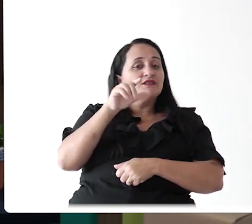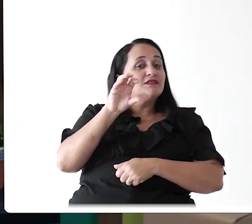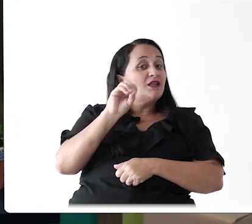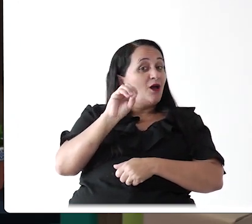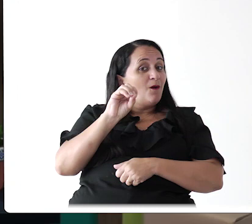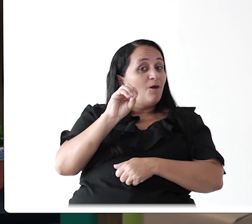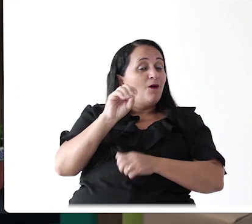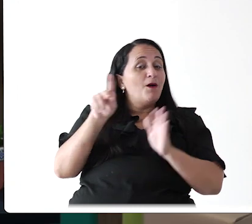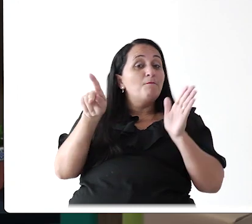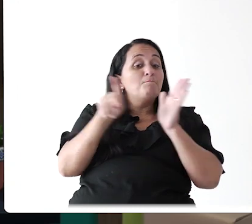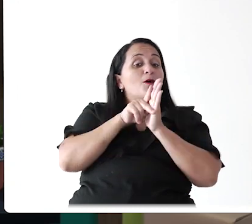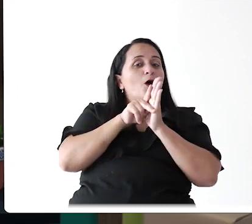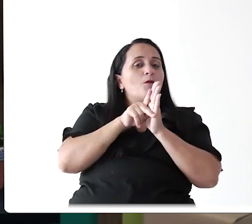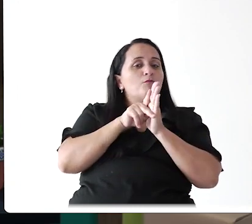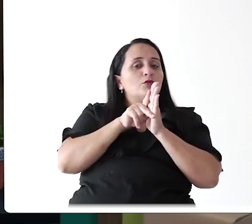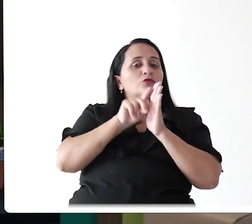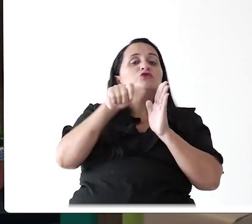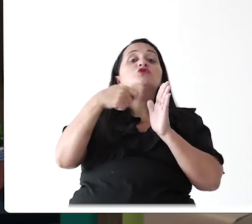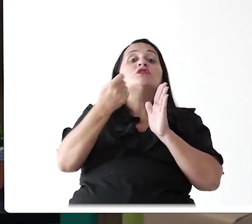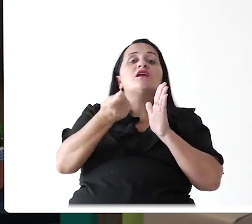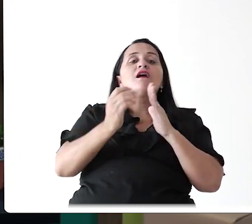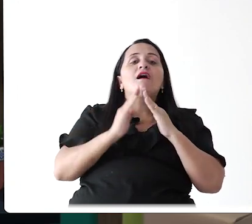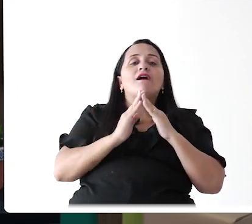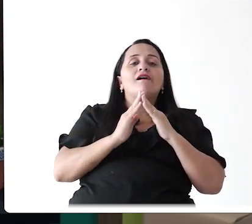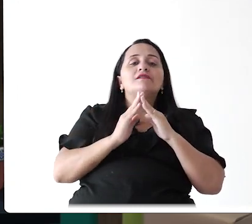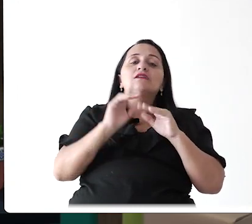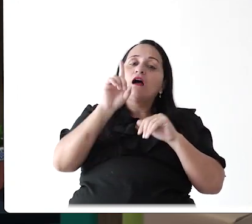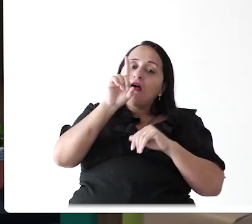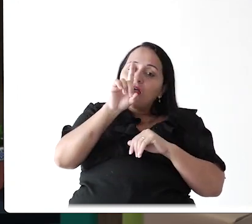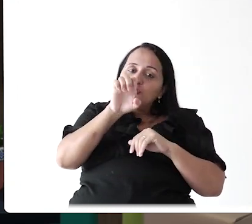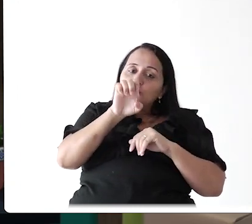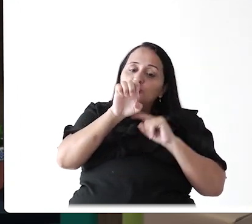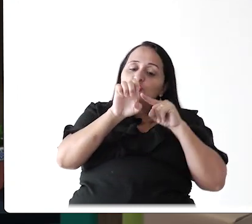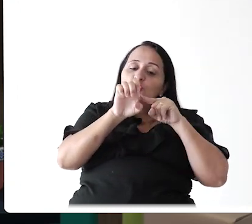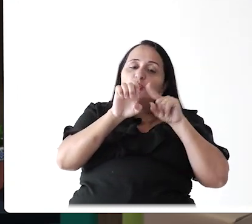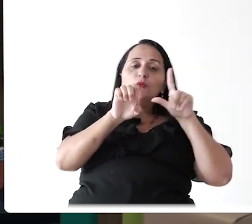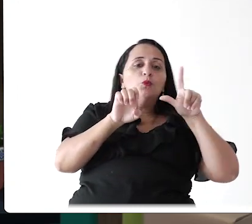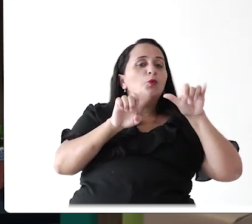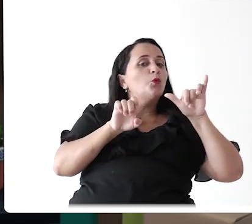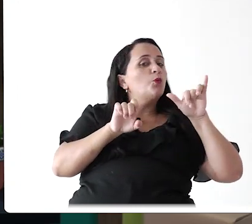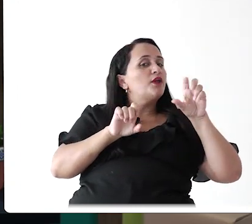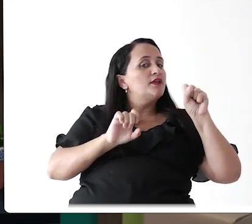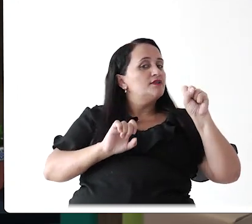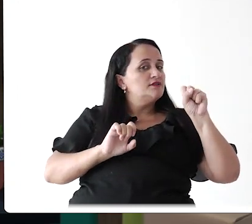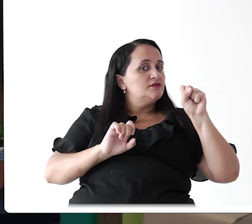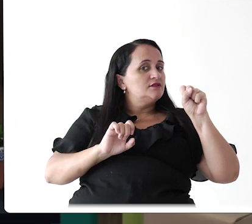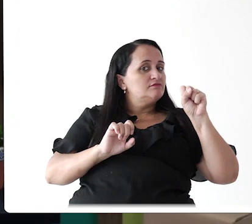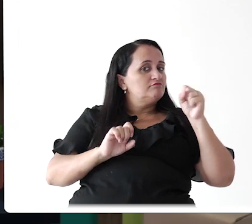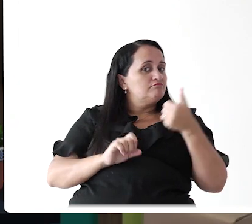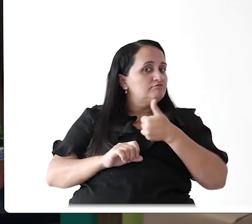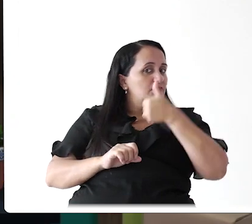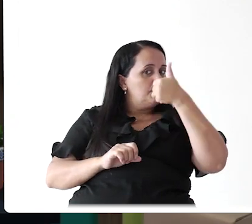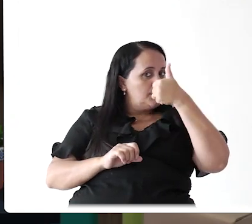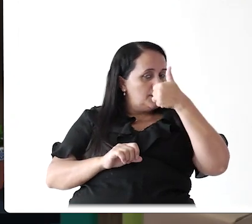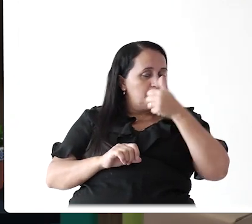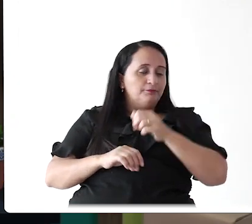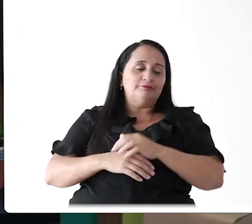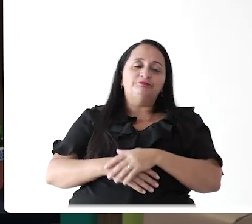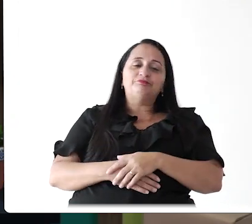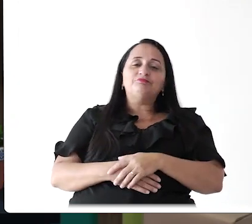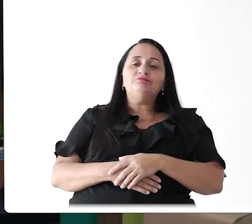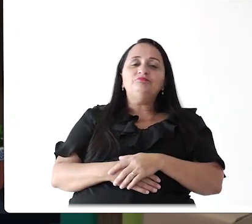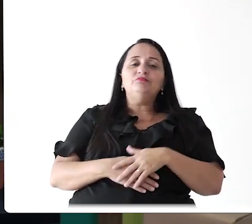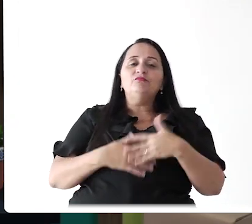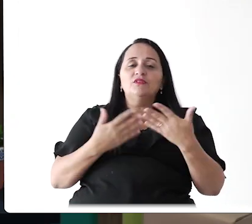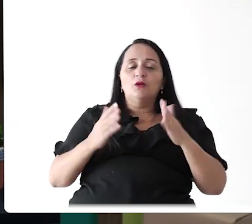a posse de quem é a casa. Quem tem a posse dela? Luiz. Primeira palavra. Então,